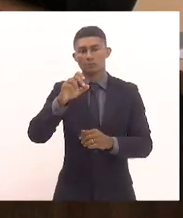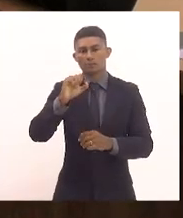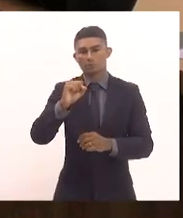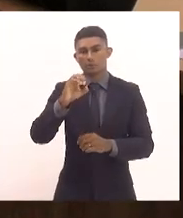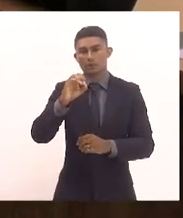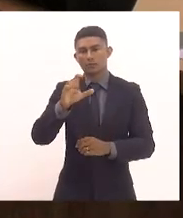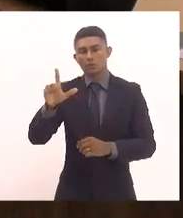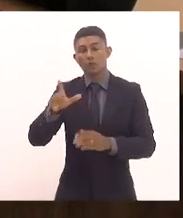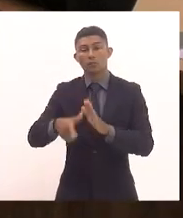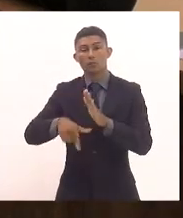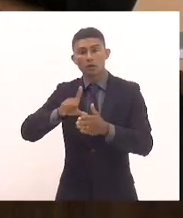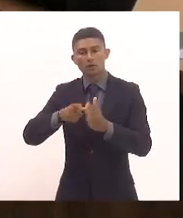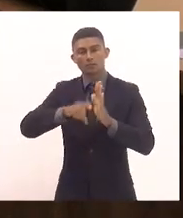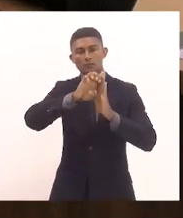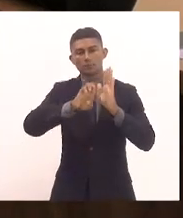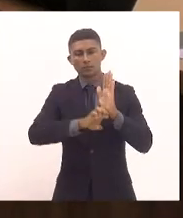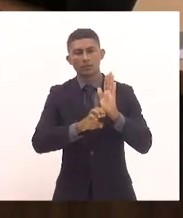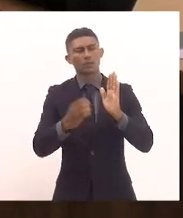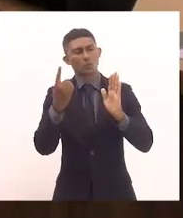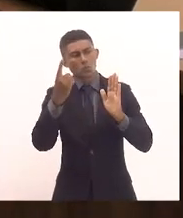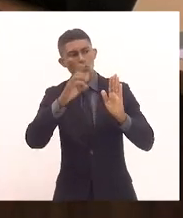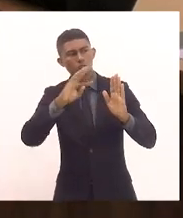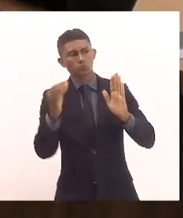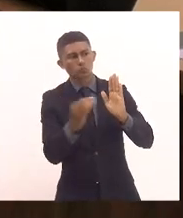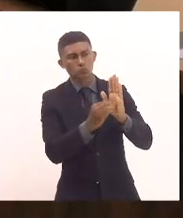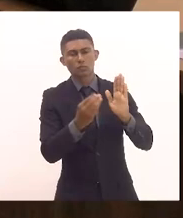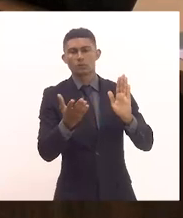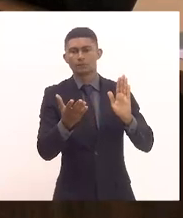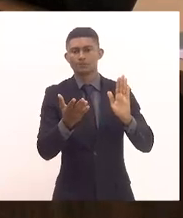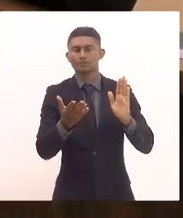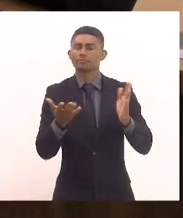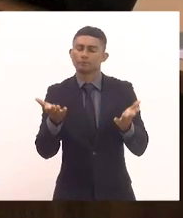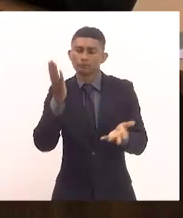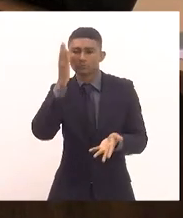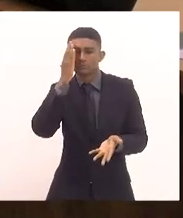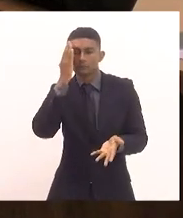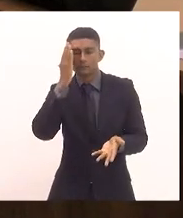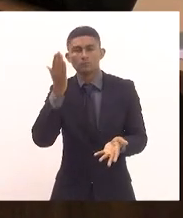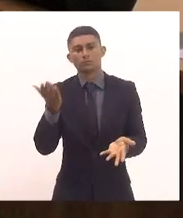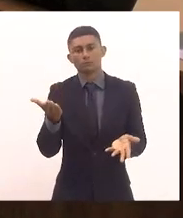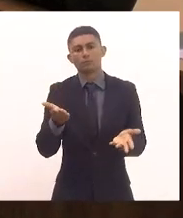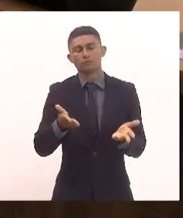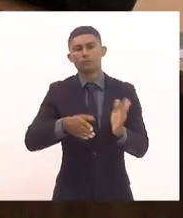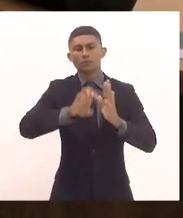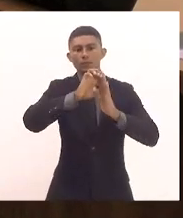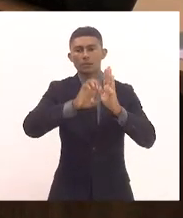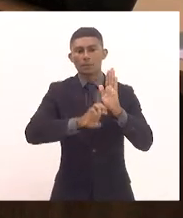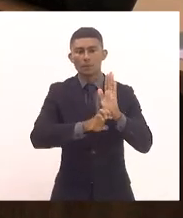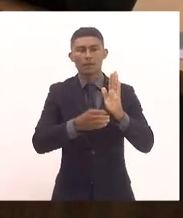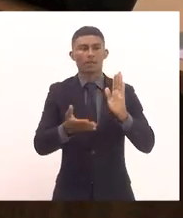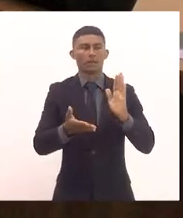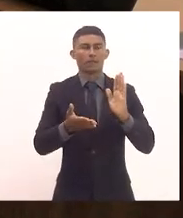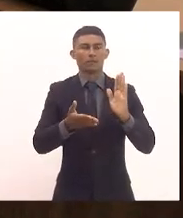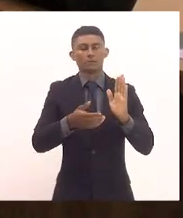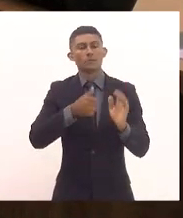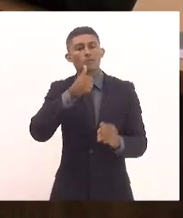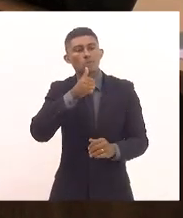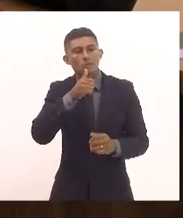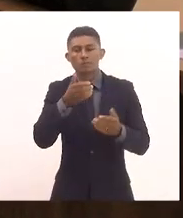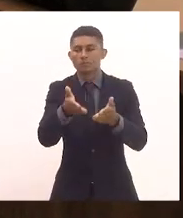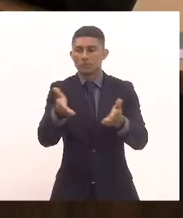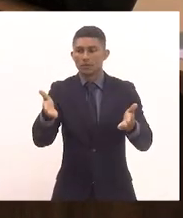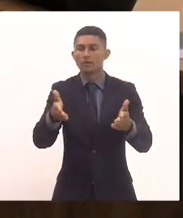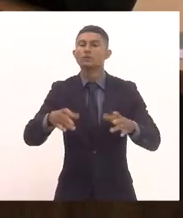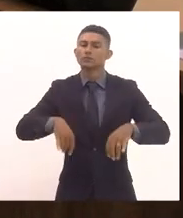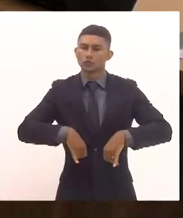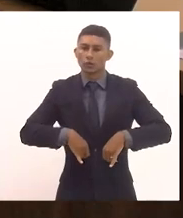apresentado uma emenda que, obviamente, senhor presidente, a gente sabe que há mulheres que sofrem um